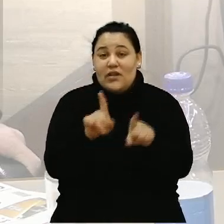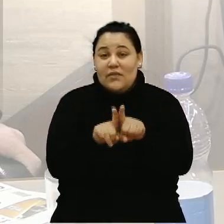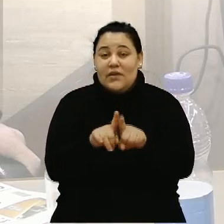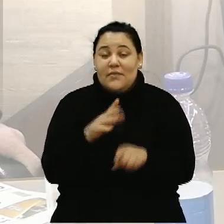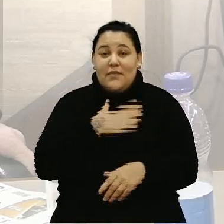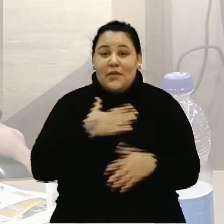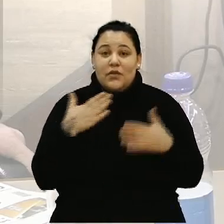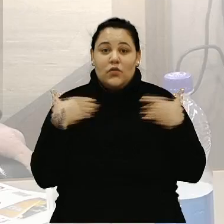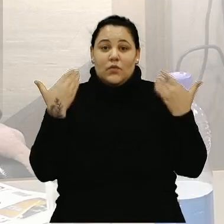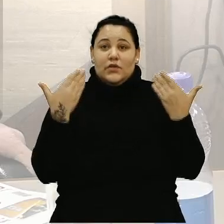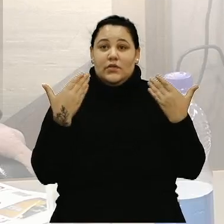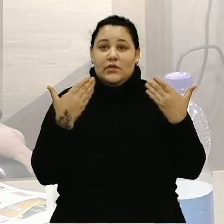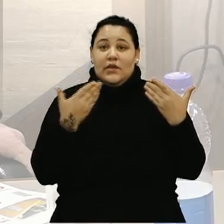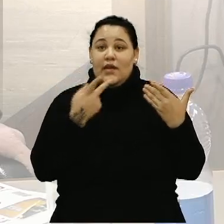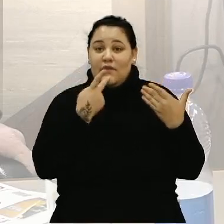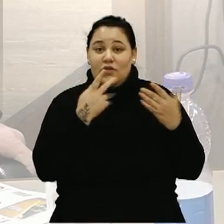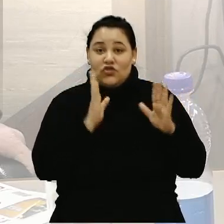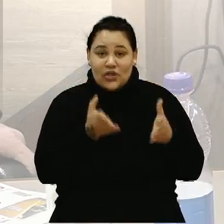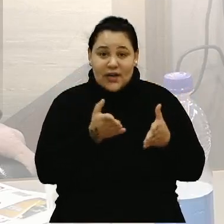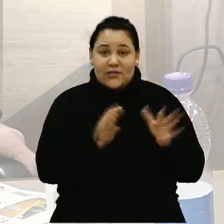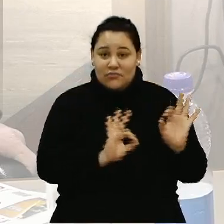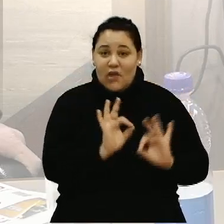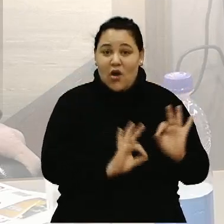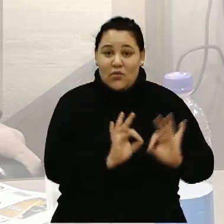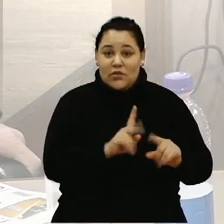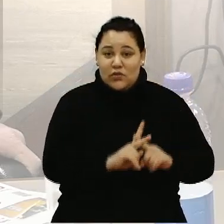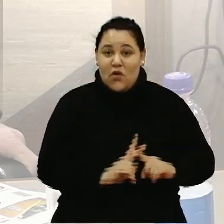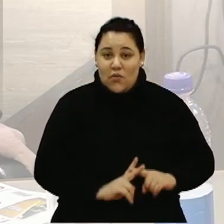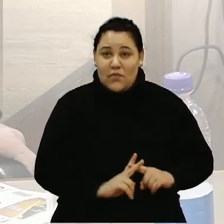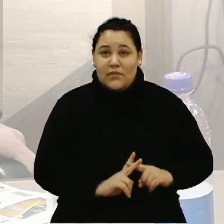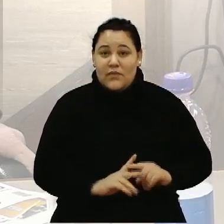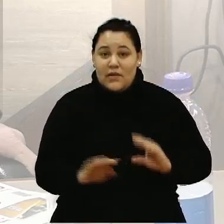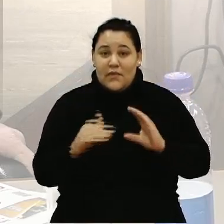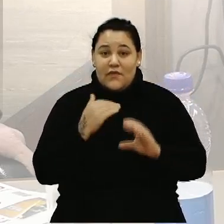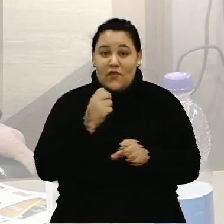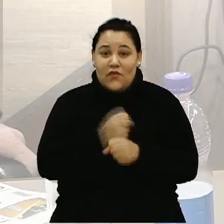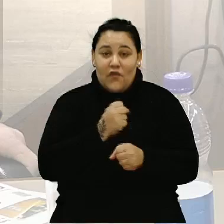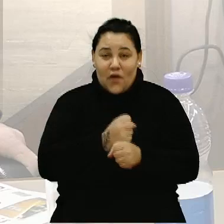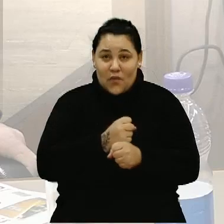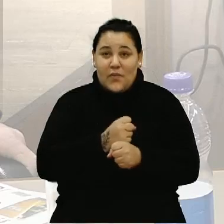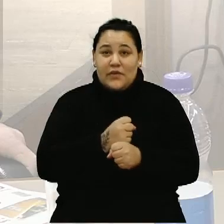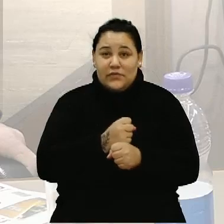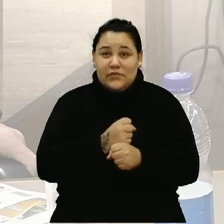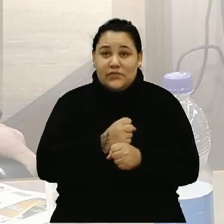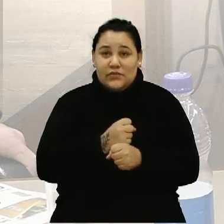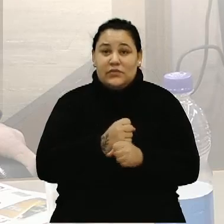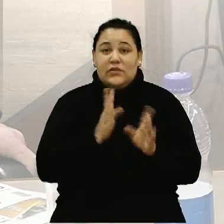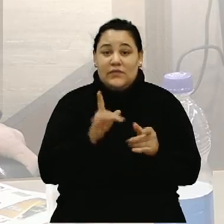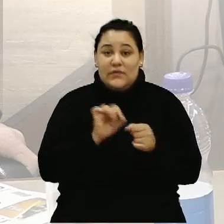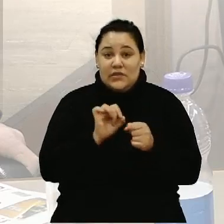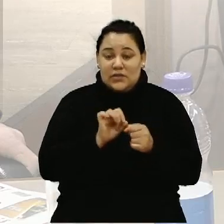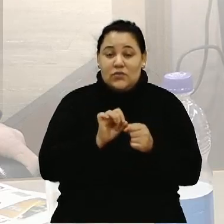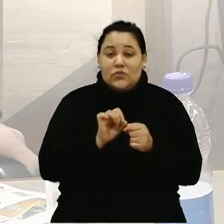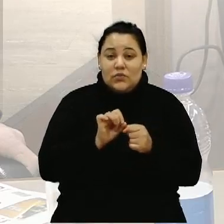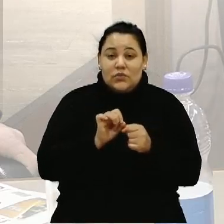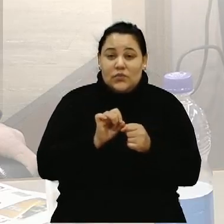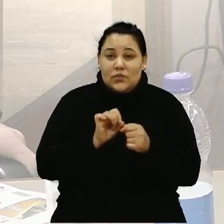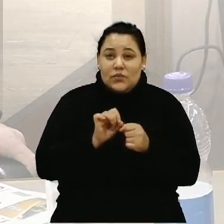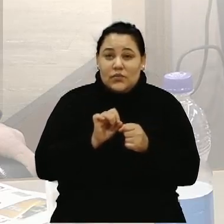surpresa, ela disse, Tati, já estão fazendo, né? Então ela me mandou fotos, inclusive, que já estava feito o reparo. Então é